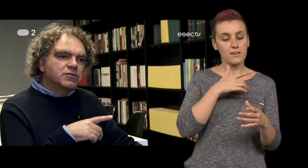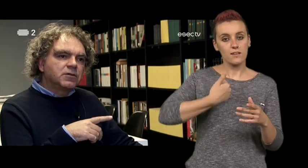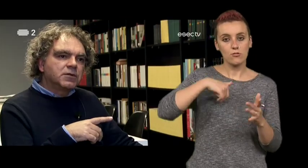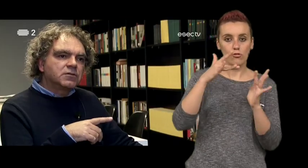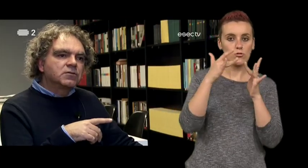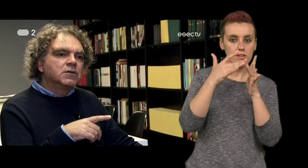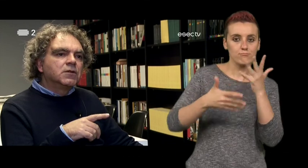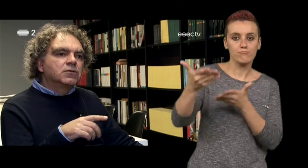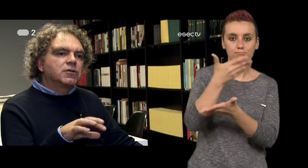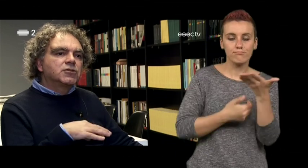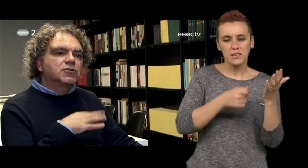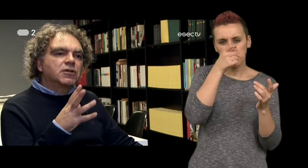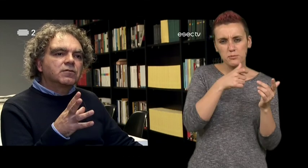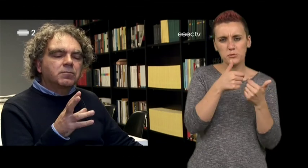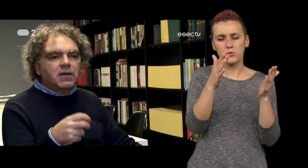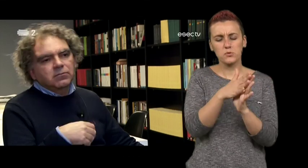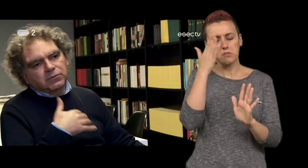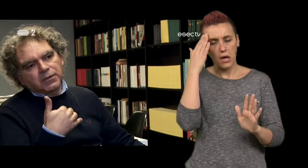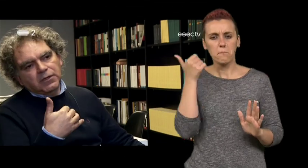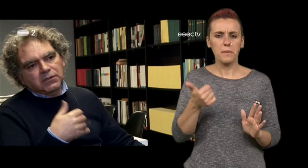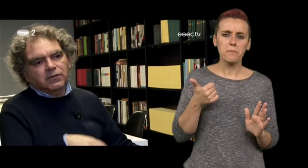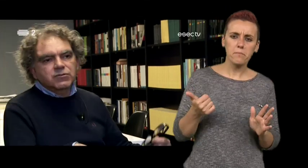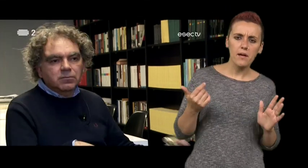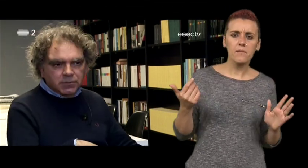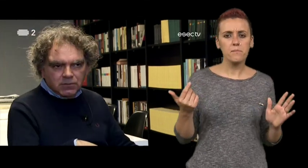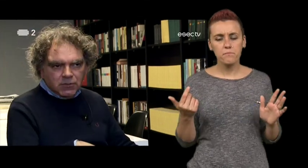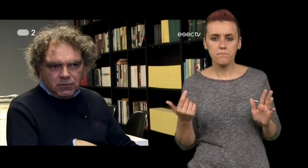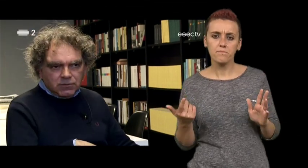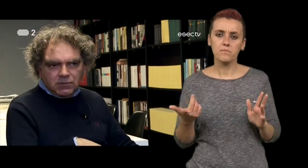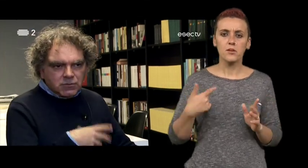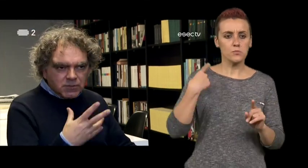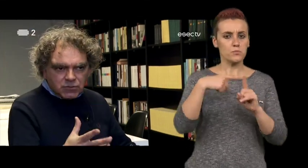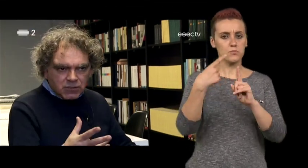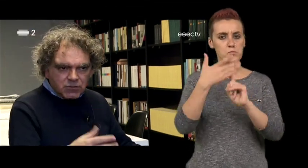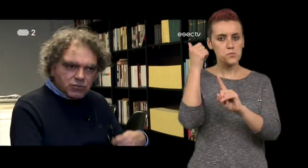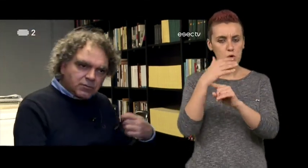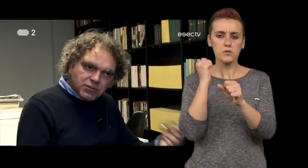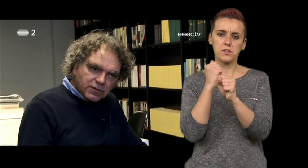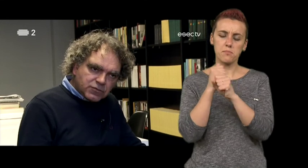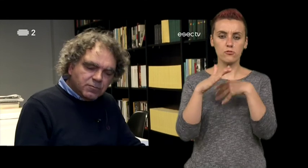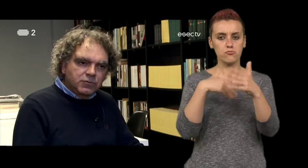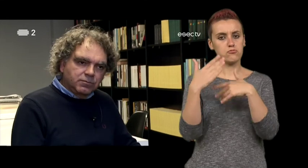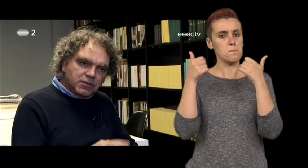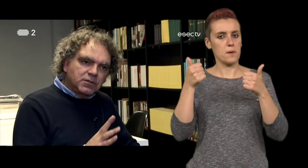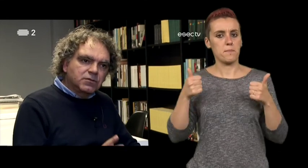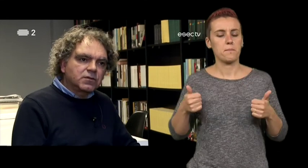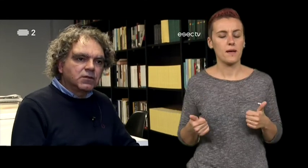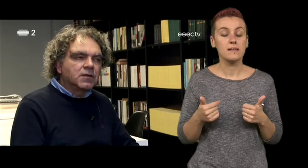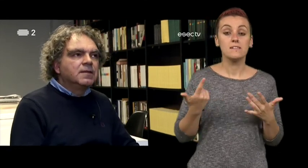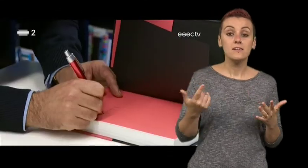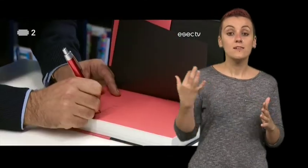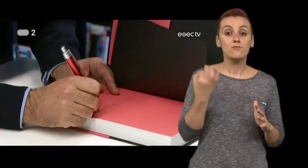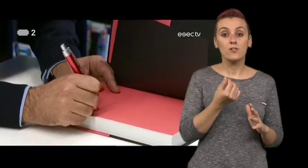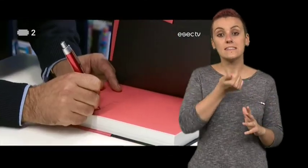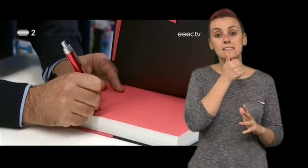âmbito de relacionamento, toda a gente achava, pá, muito bem, estavam sempre, tínhamos imenso sucesso e os trabalhos estavam sempre muito bem, não sei o